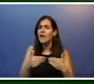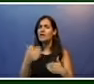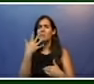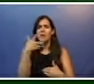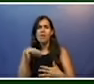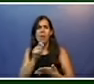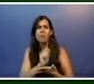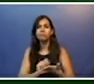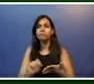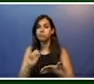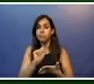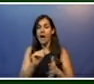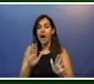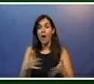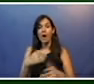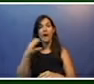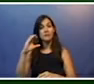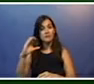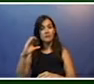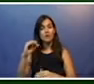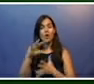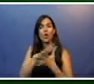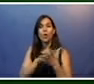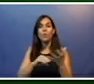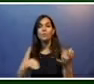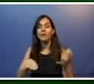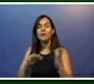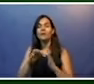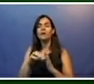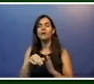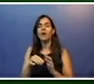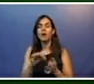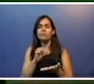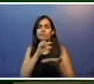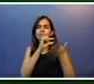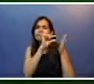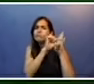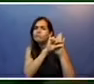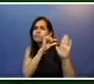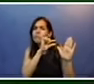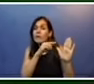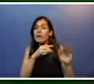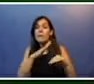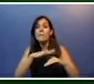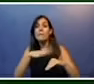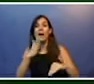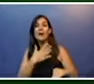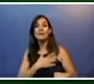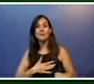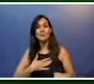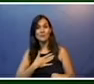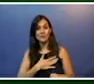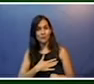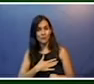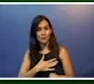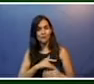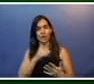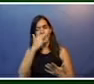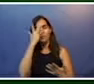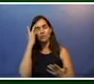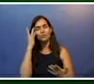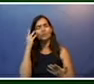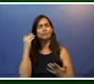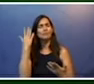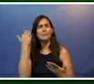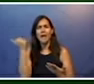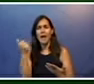C, copie do poema o trecho que mais lhe agrada. A criança que ainda não tem o processo de escrita concretizado,